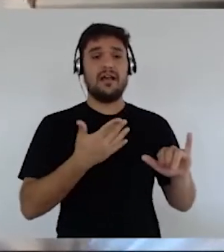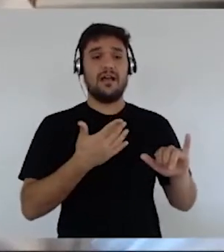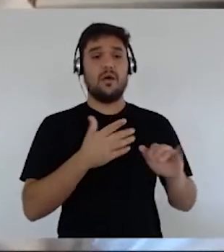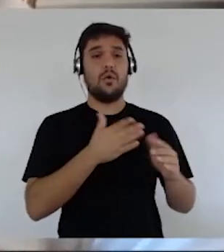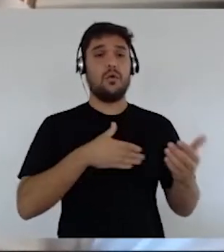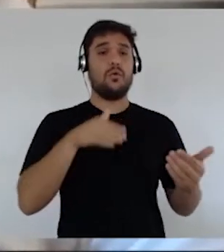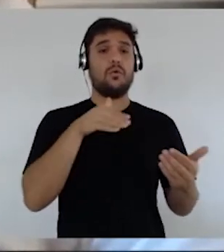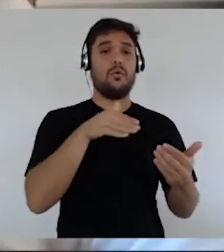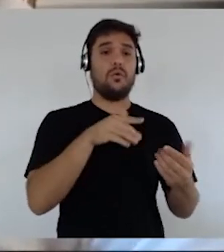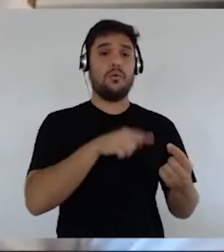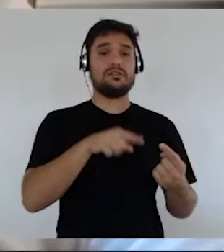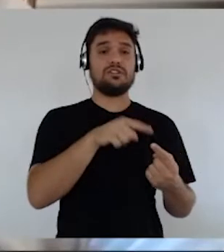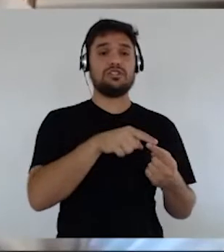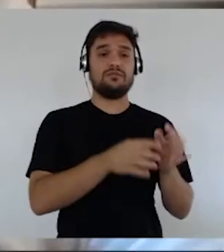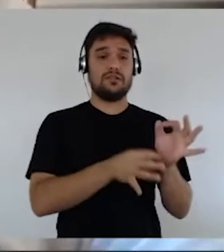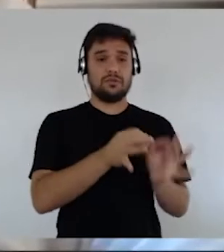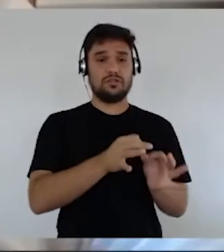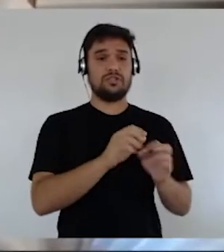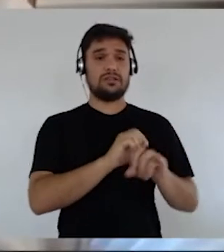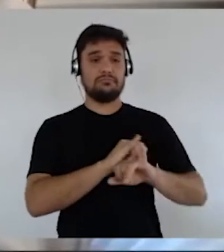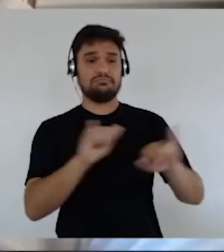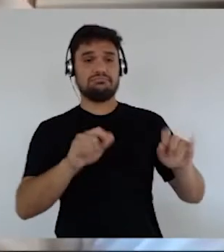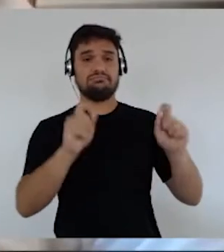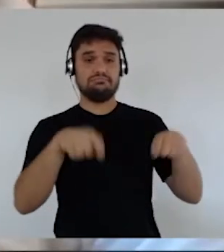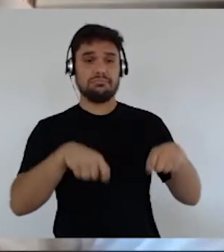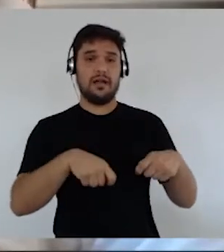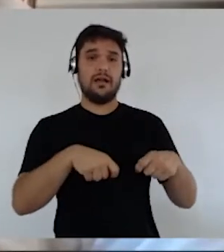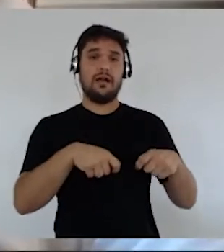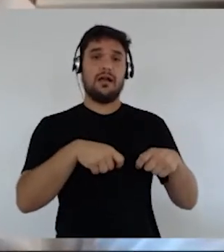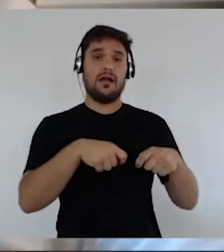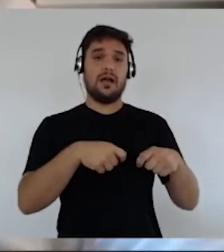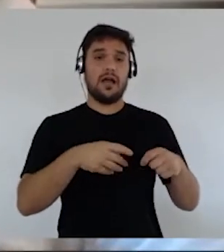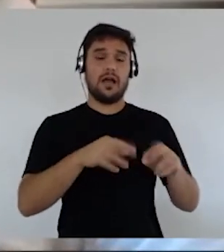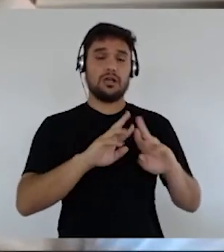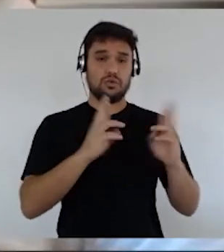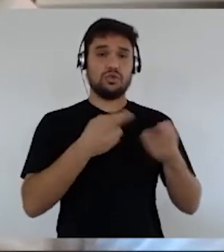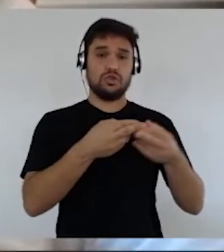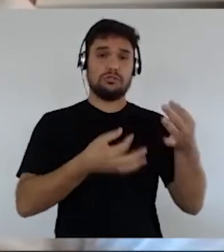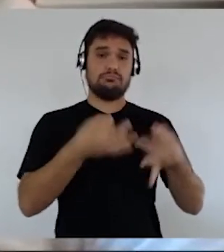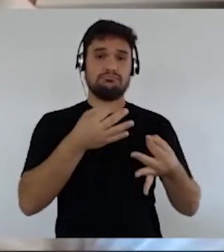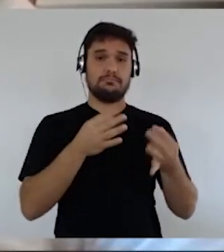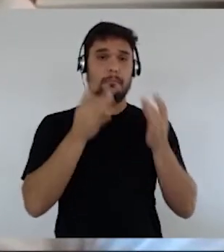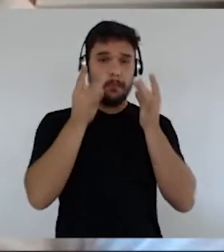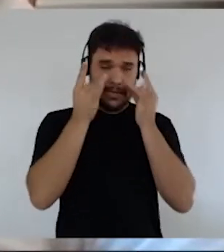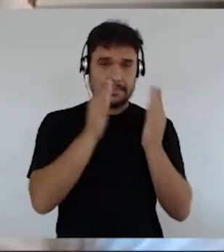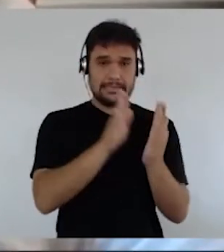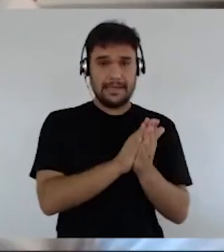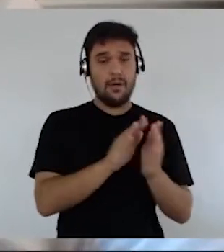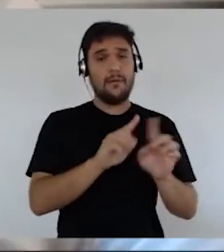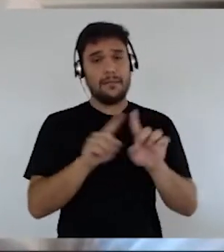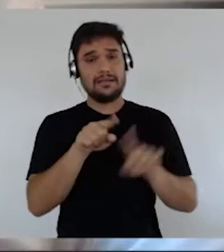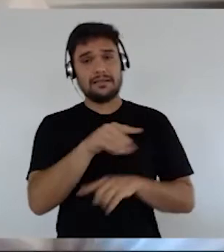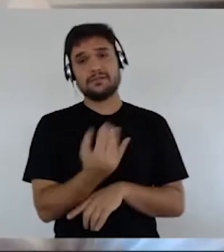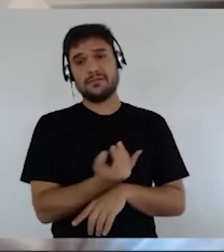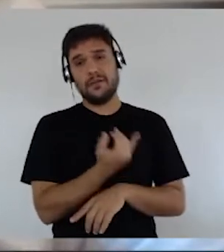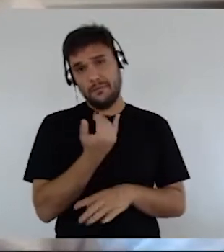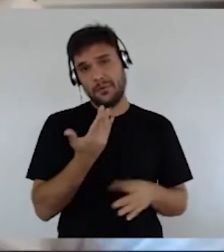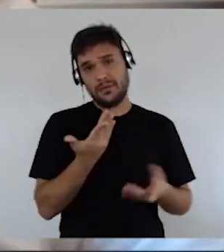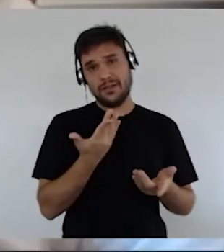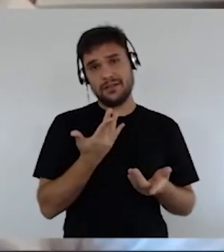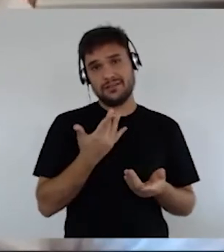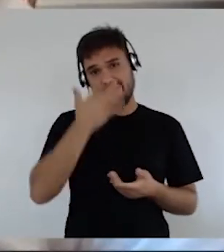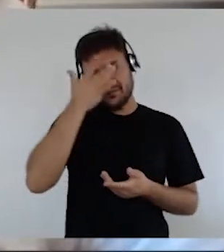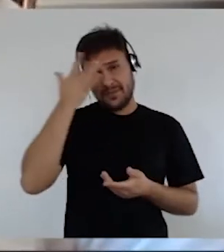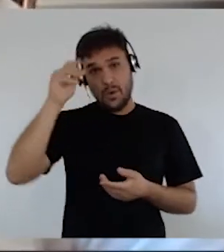justiça justificam que a audiência seja presencial. Isso é muito interessante hoje, por isso eu acho que temos que fazer uma